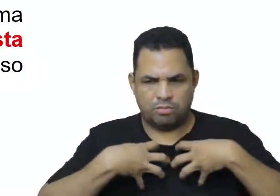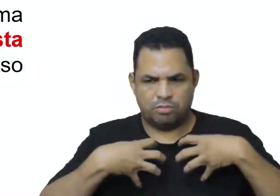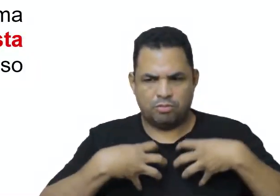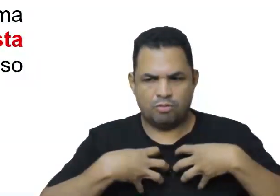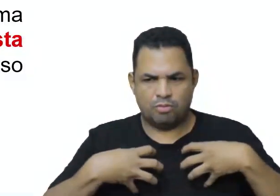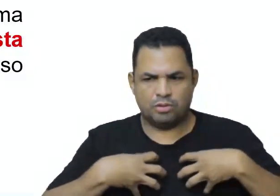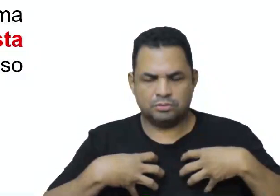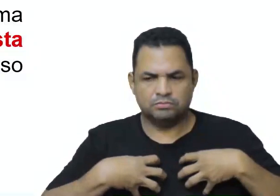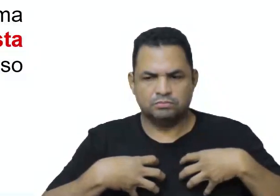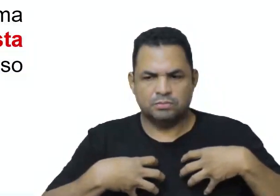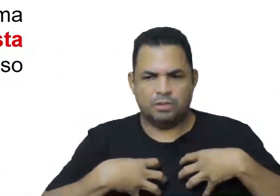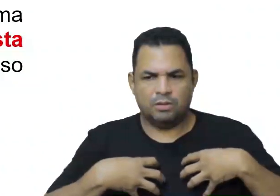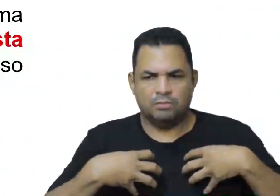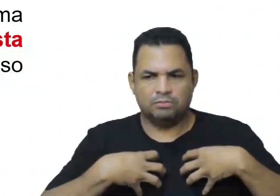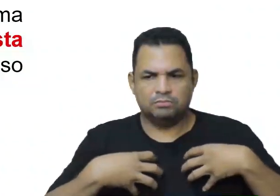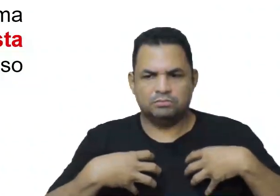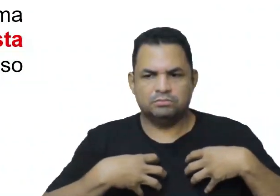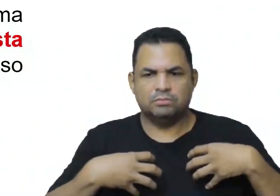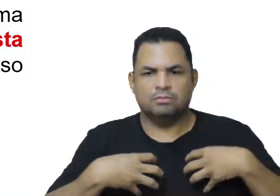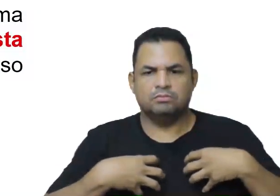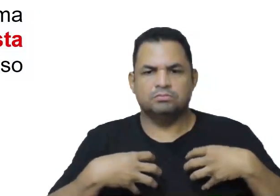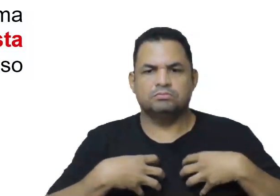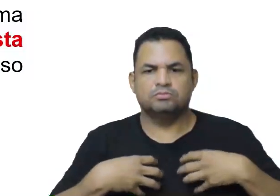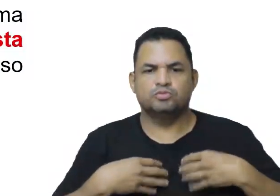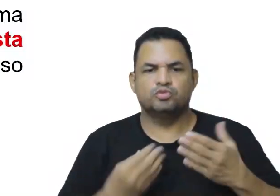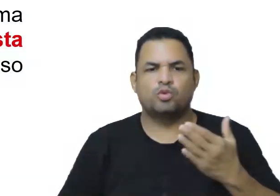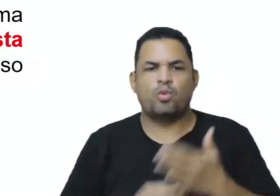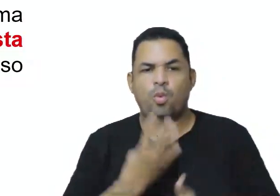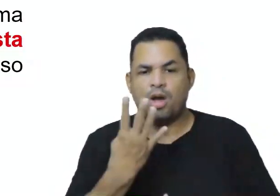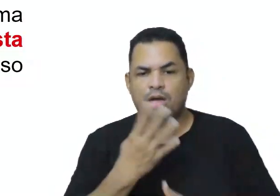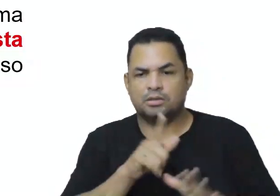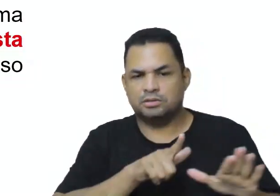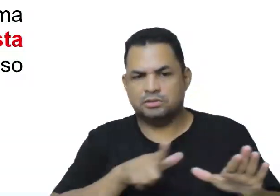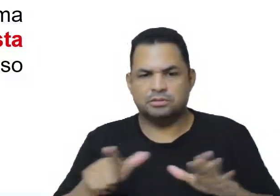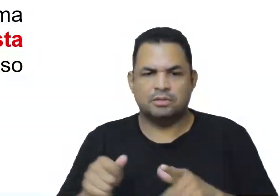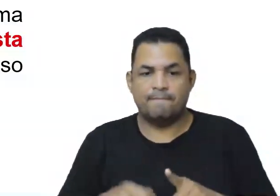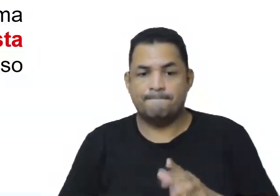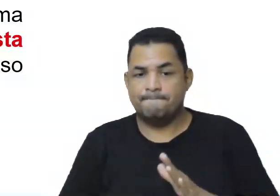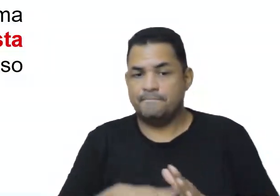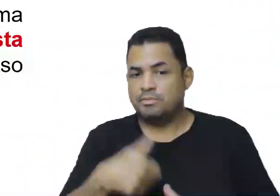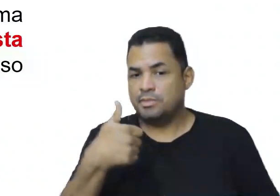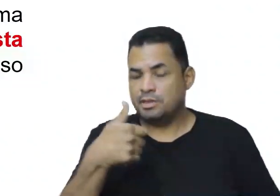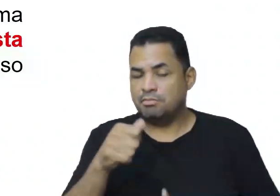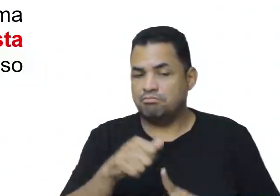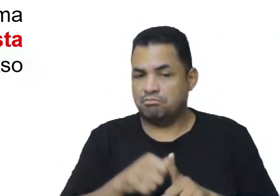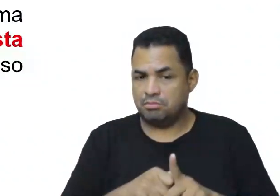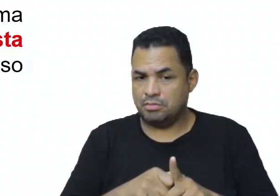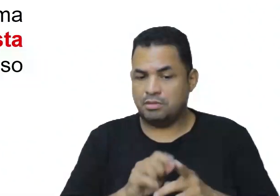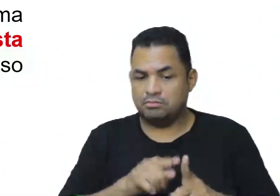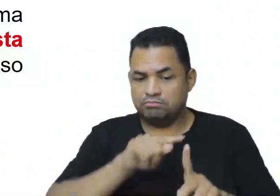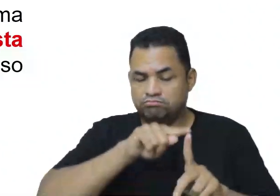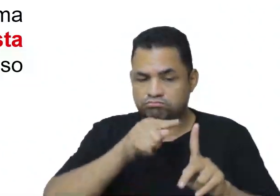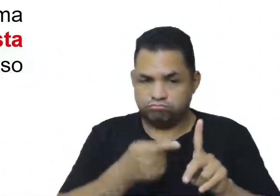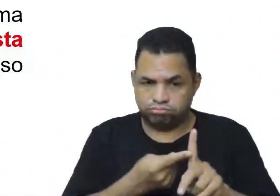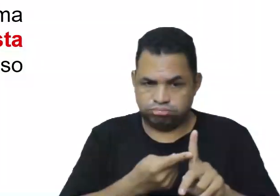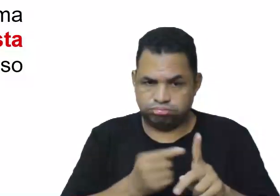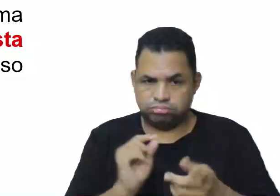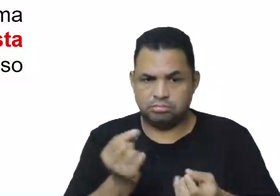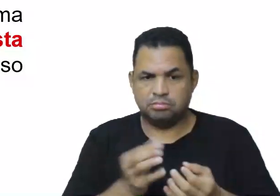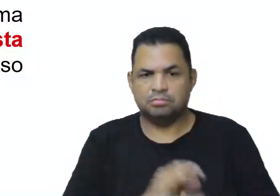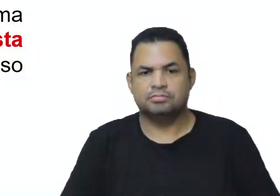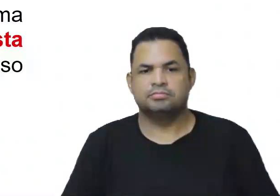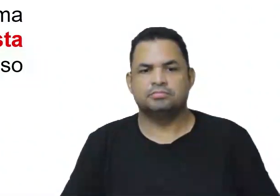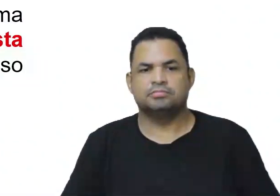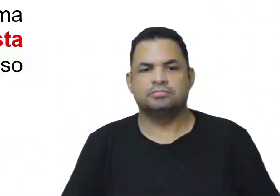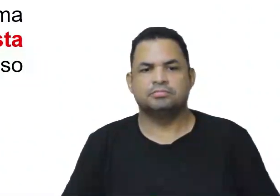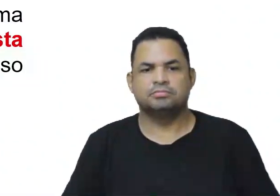pulmões. Isso tudo aí na 4ª semana, pessoal. Ó. Primeiro mês, hein? Primeiro mês de gravidez, olha o que está sendo formado